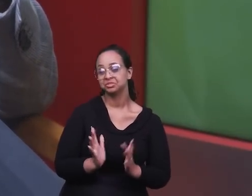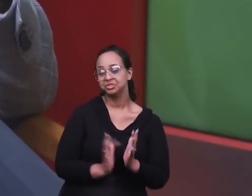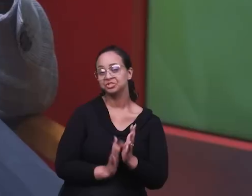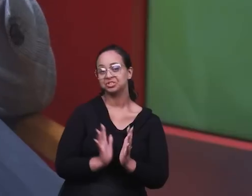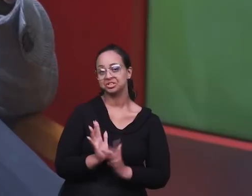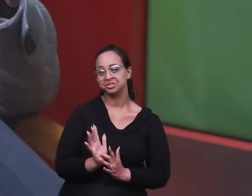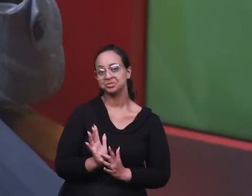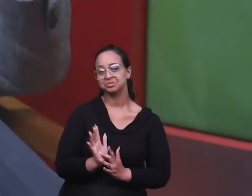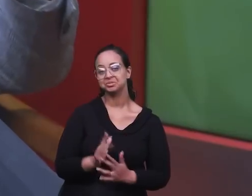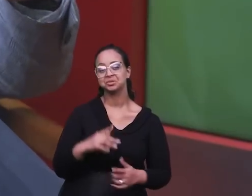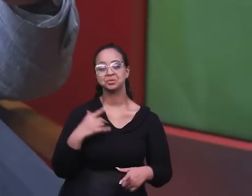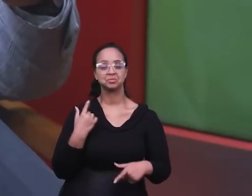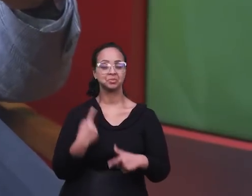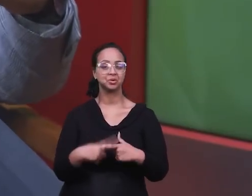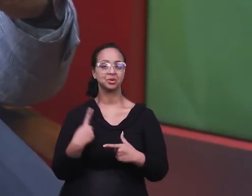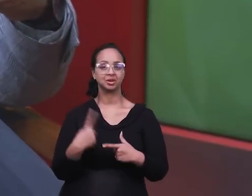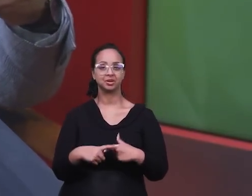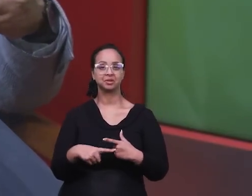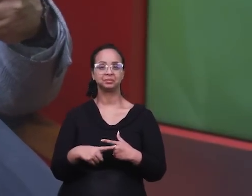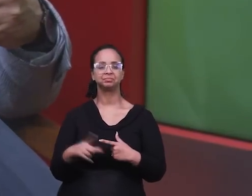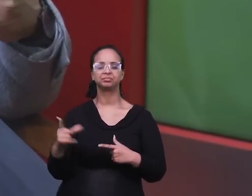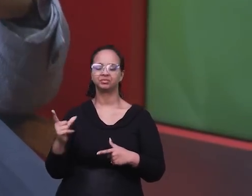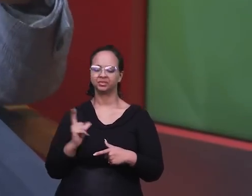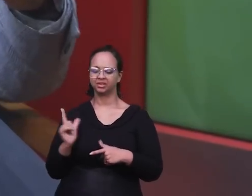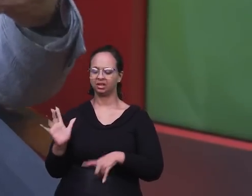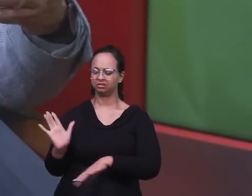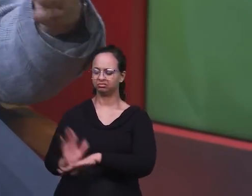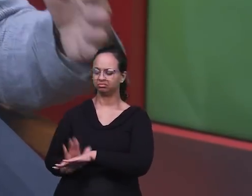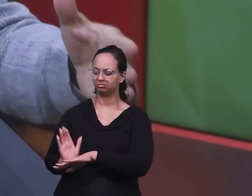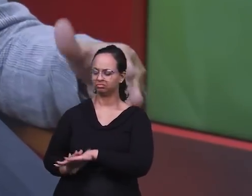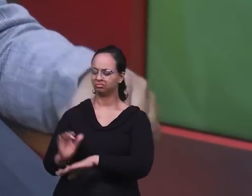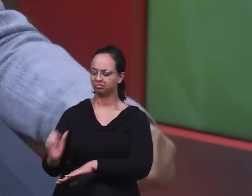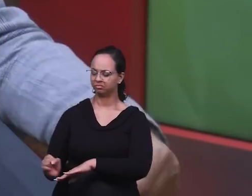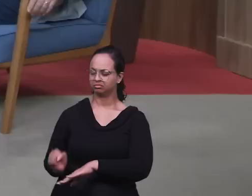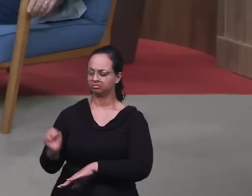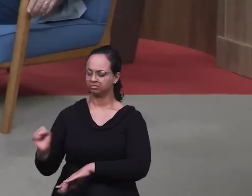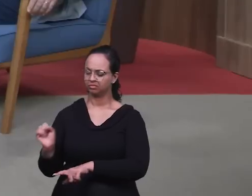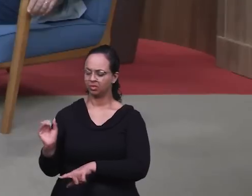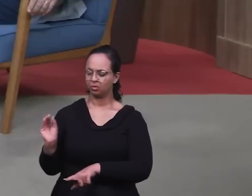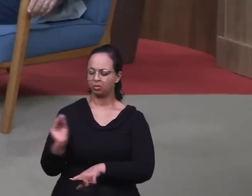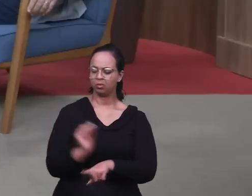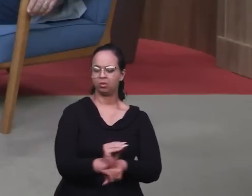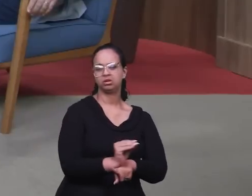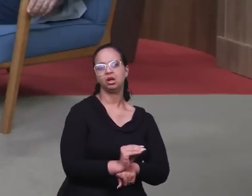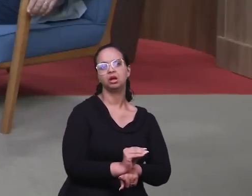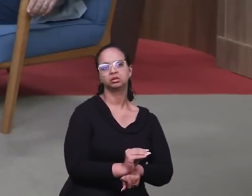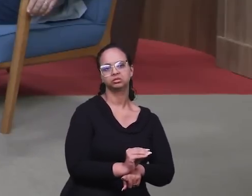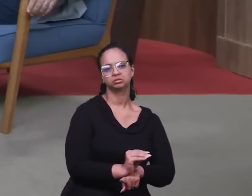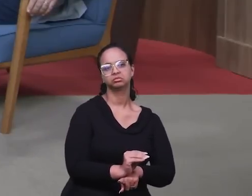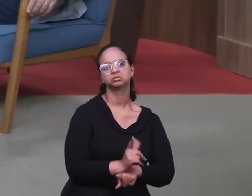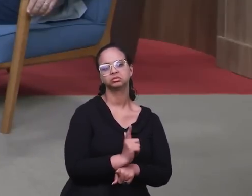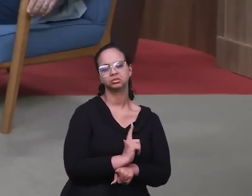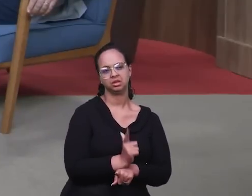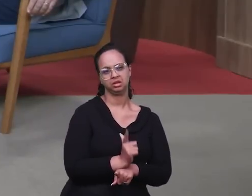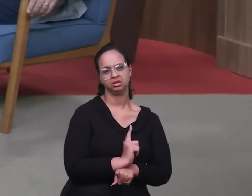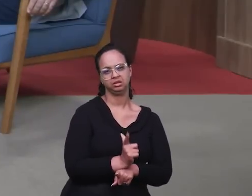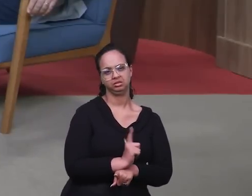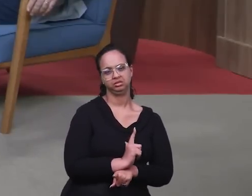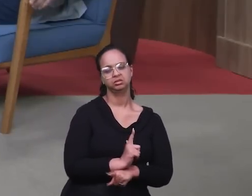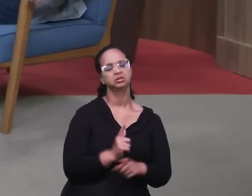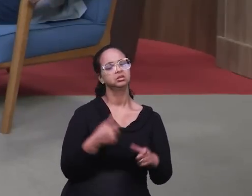geral, como ovelha, isto é, sob o cuidado desse pastor. E é interessante que